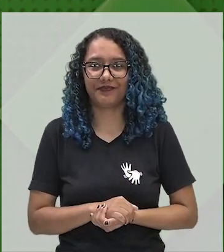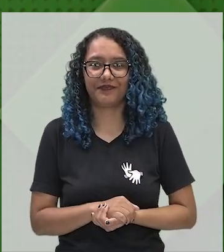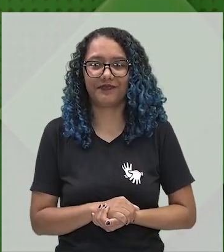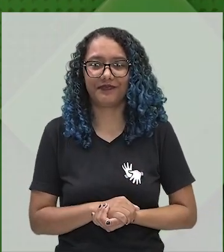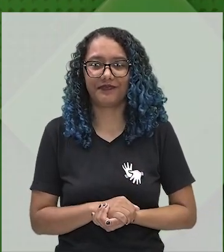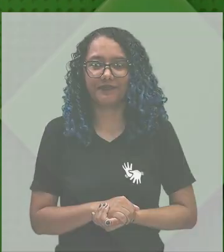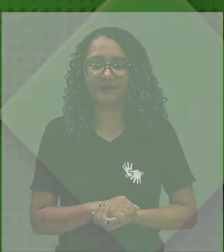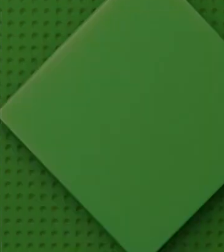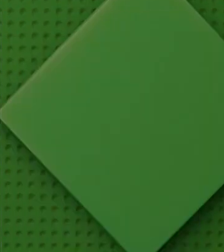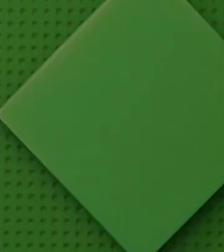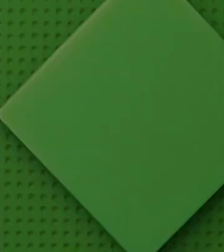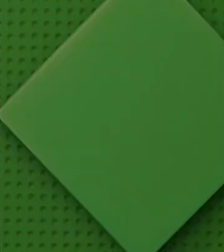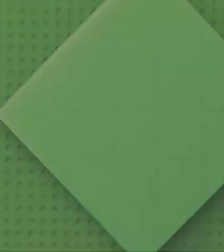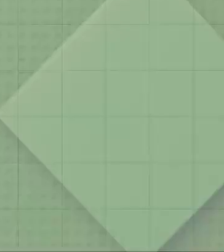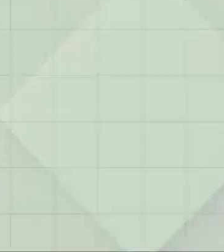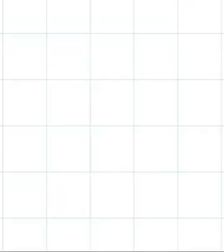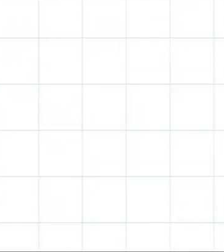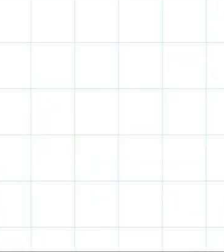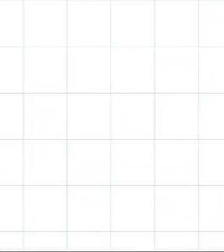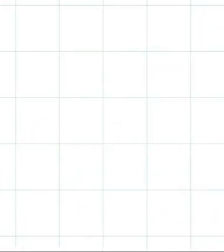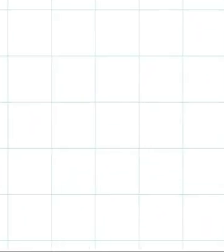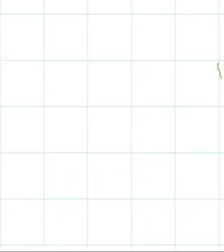nossa aula.